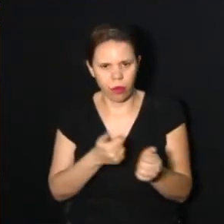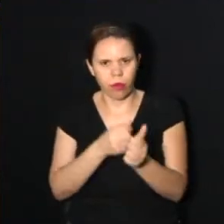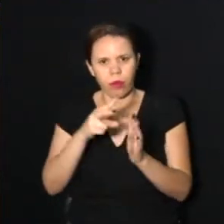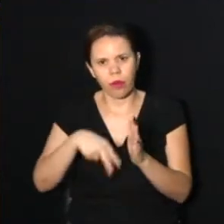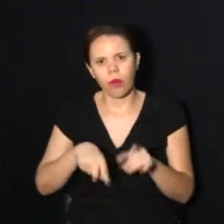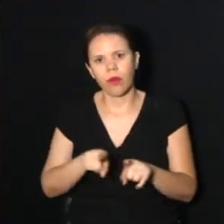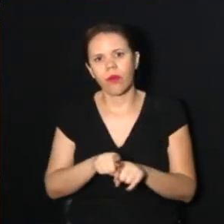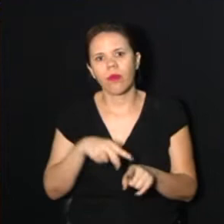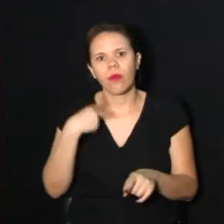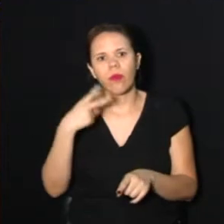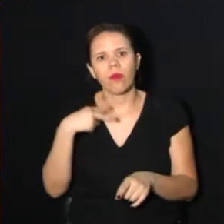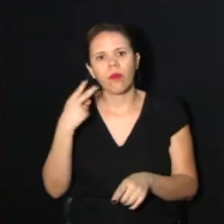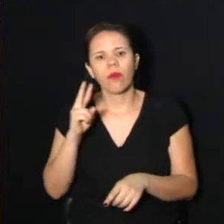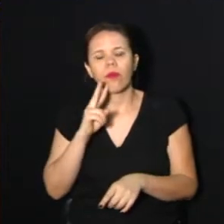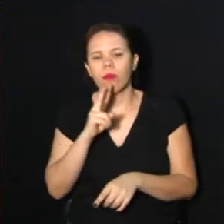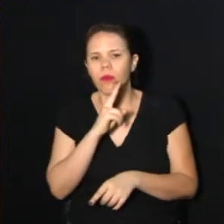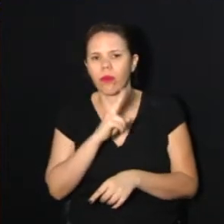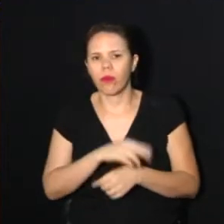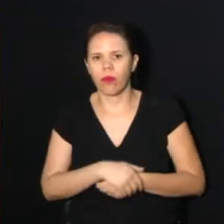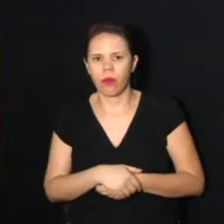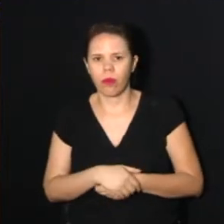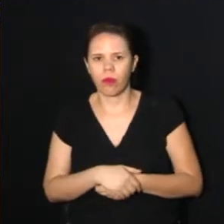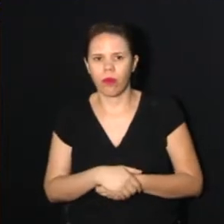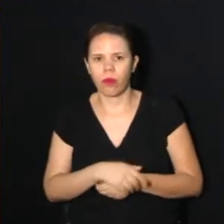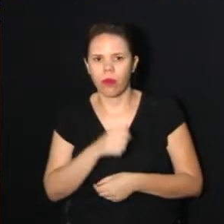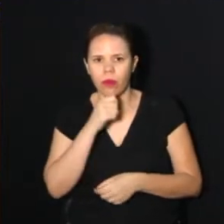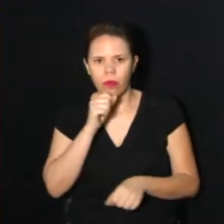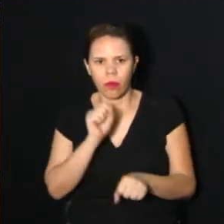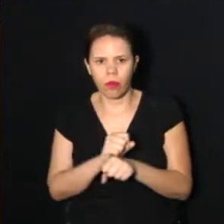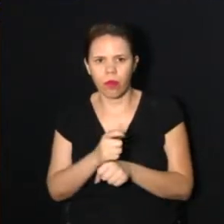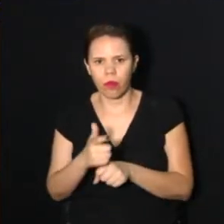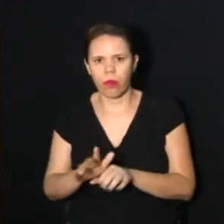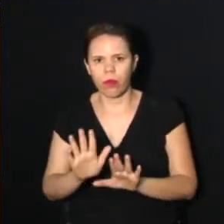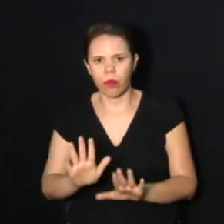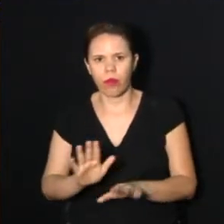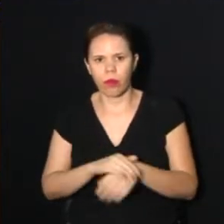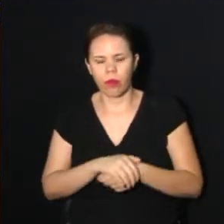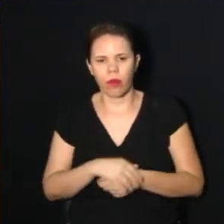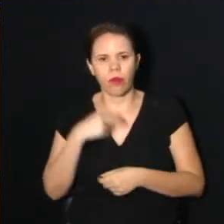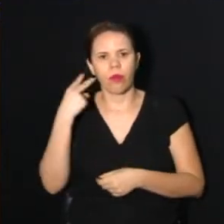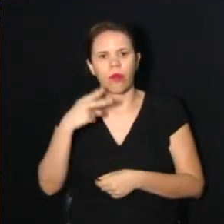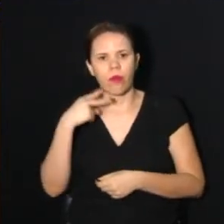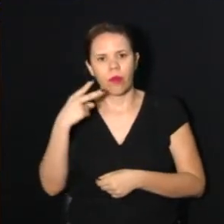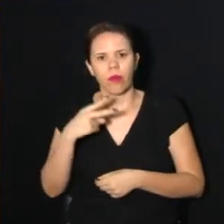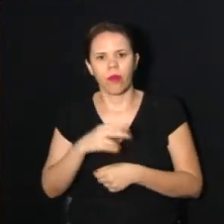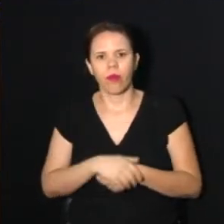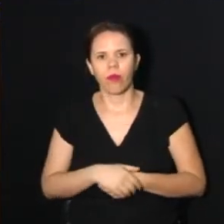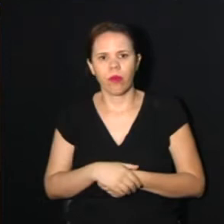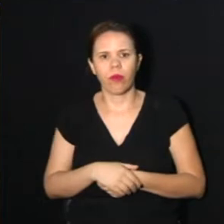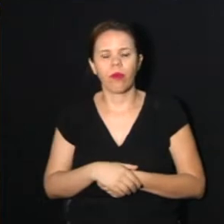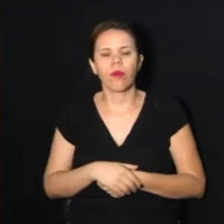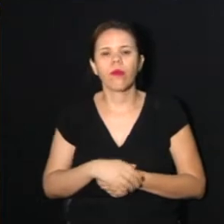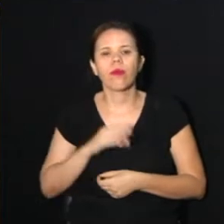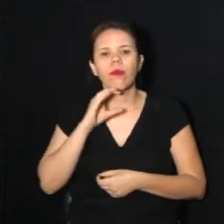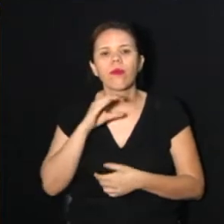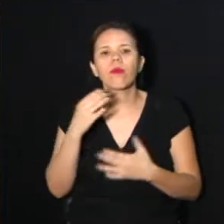Grati. Eu vou me abster novamente, senhor presidente. Vereador Carlão do